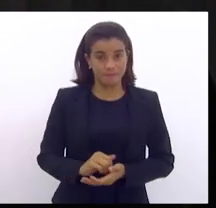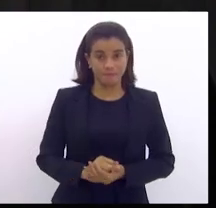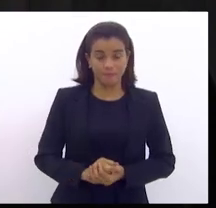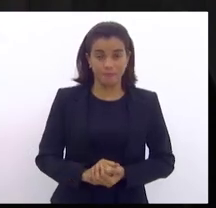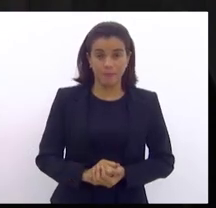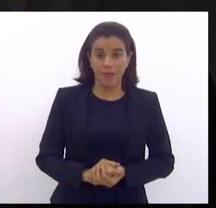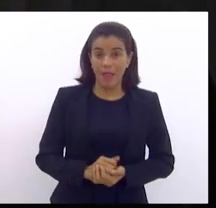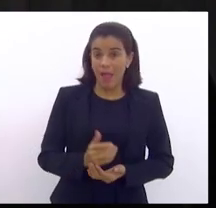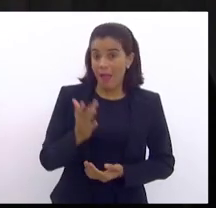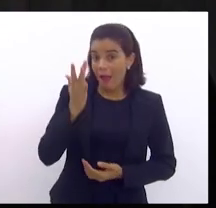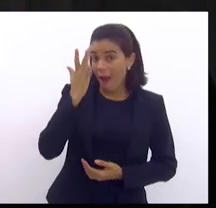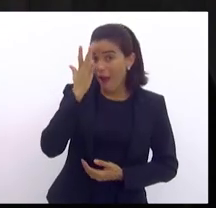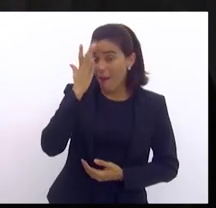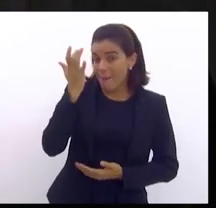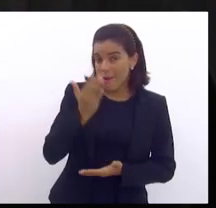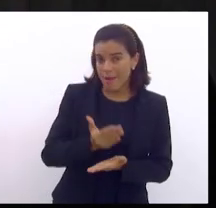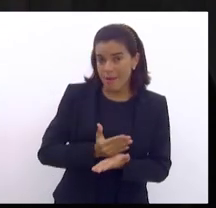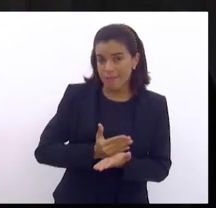partir de amanhã,